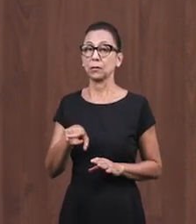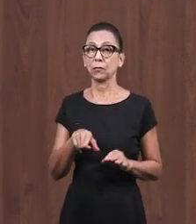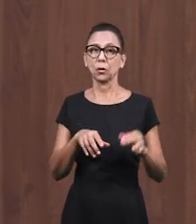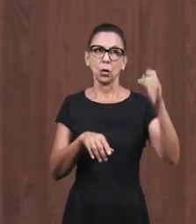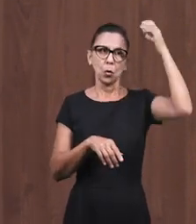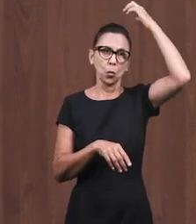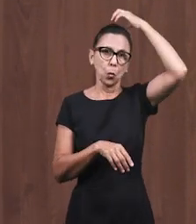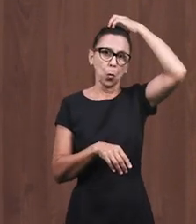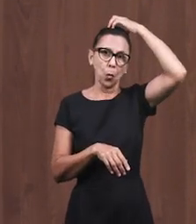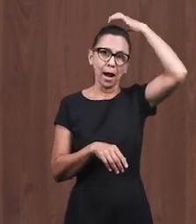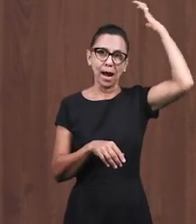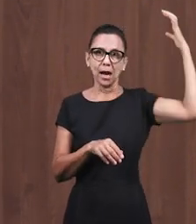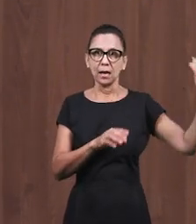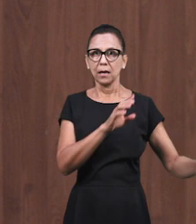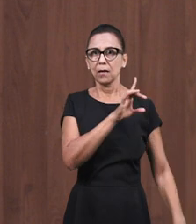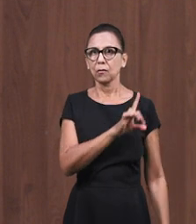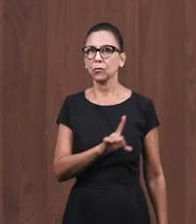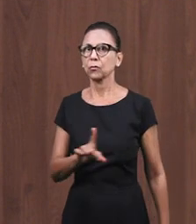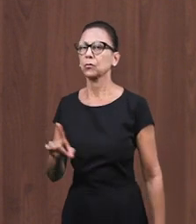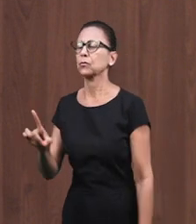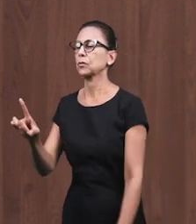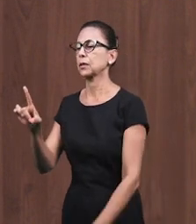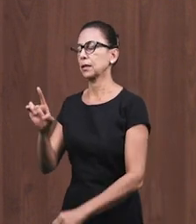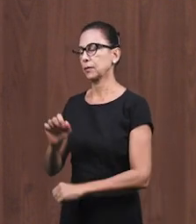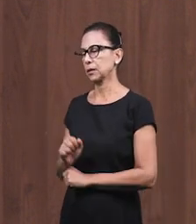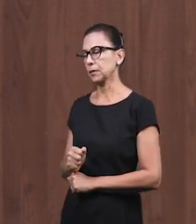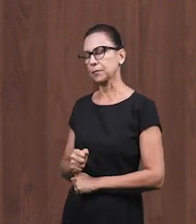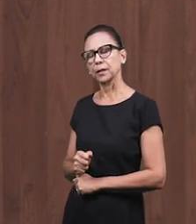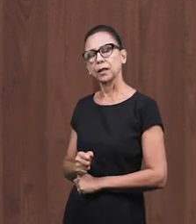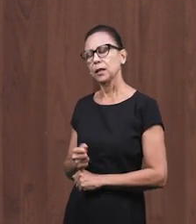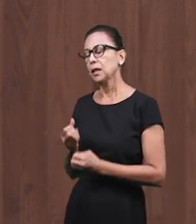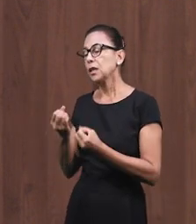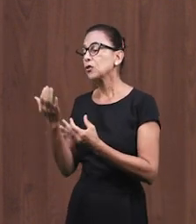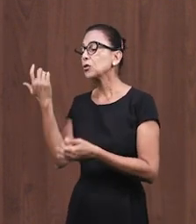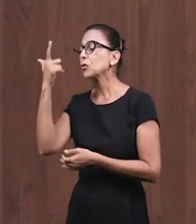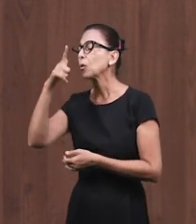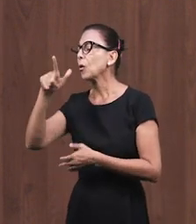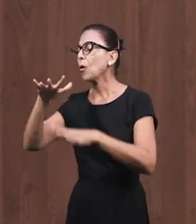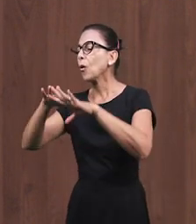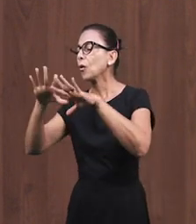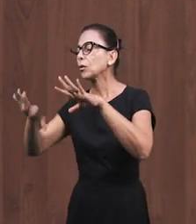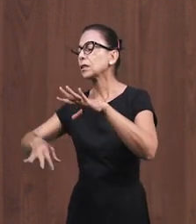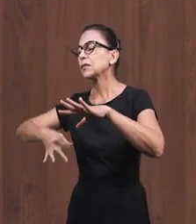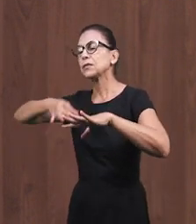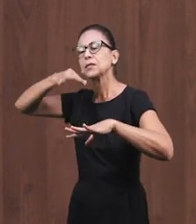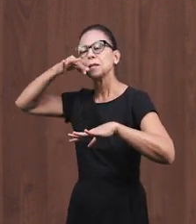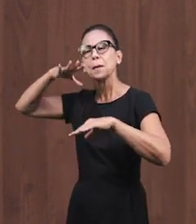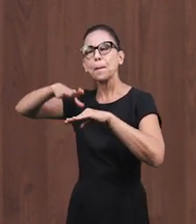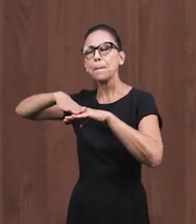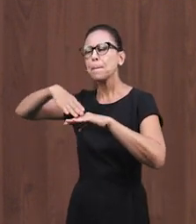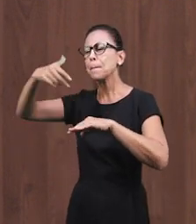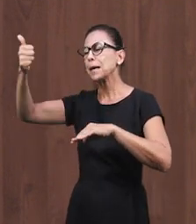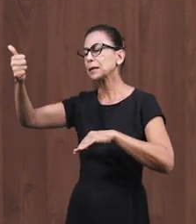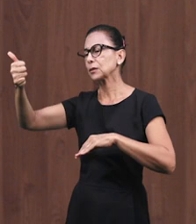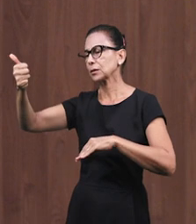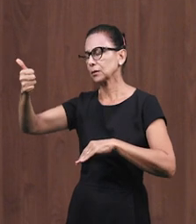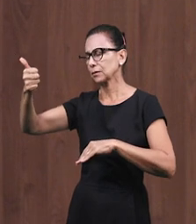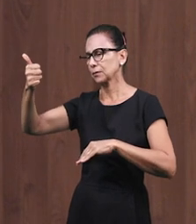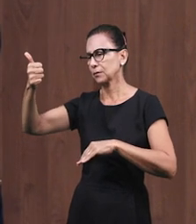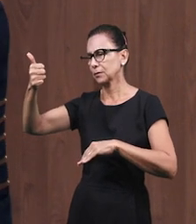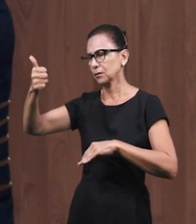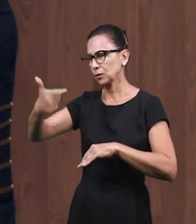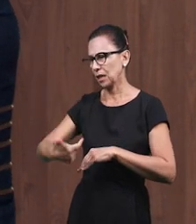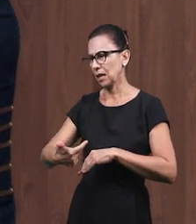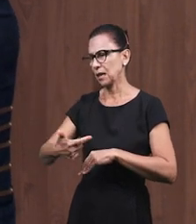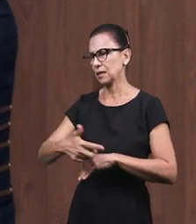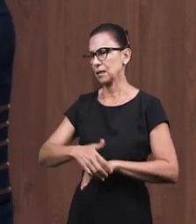Nabote uma outra melhor do que ela. Todos os dias o adversário quer fazer com que achemos que as coisas deste mundo